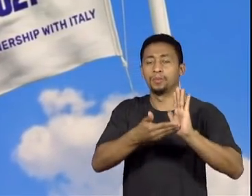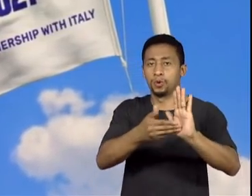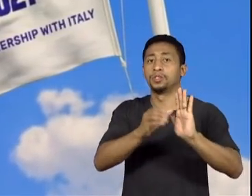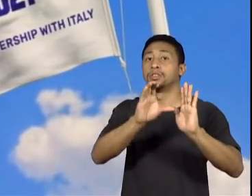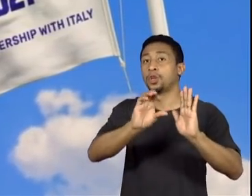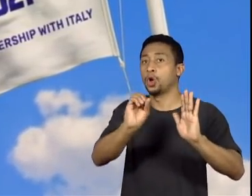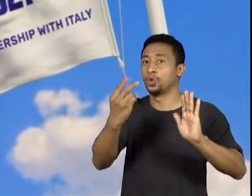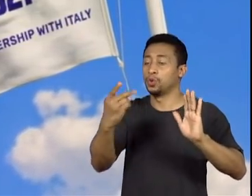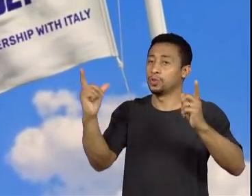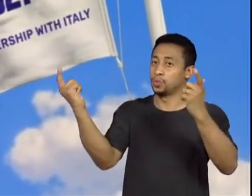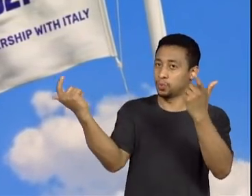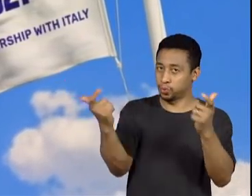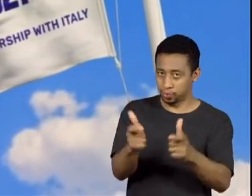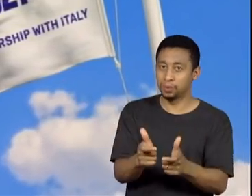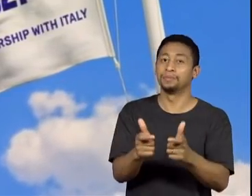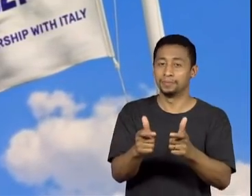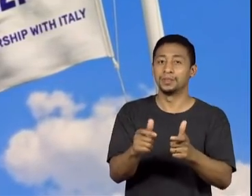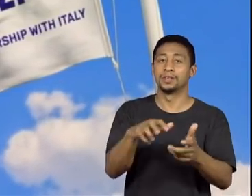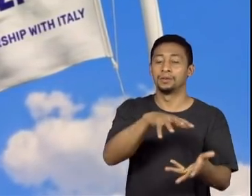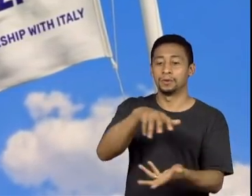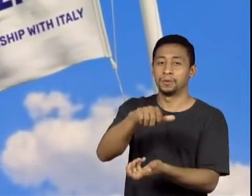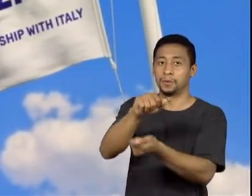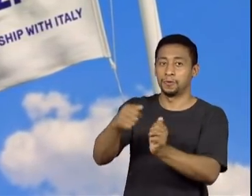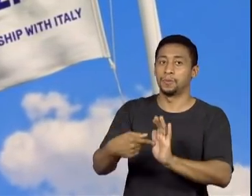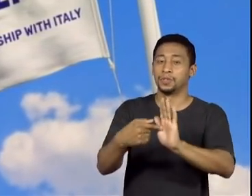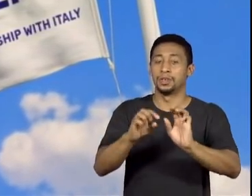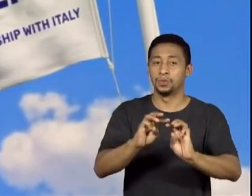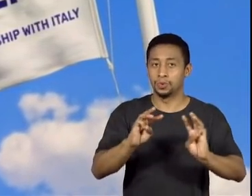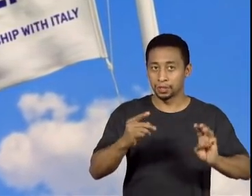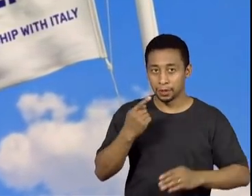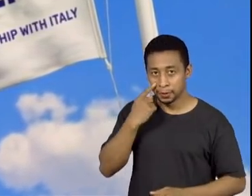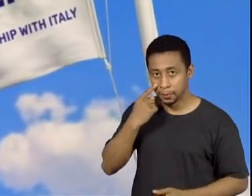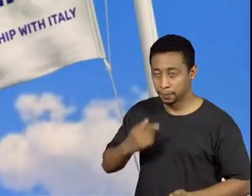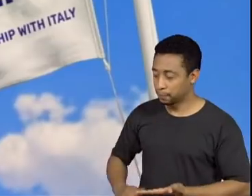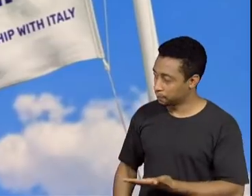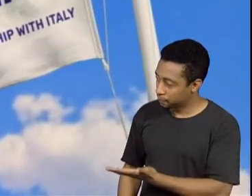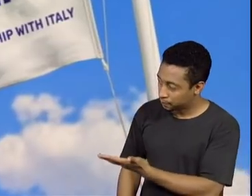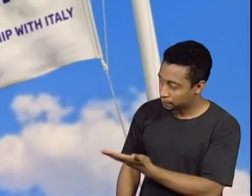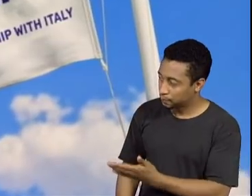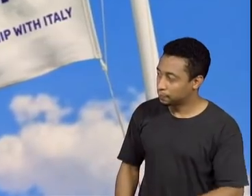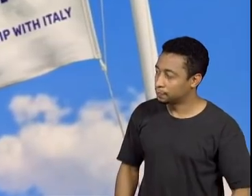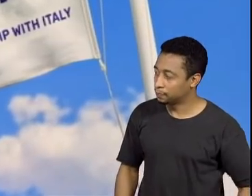de economia verde. Mais informações pelo site da Prefeitura,